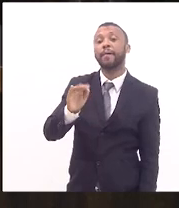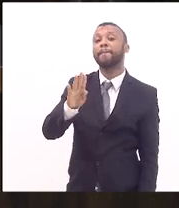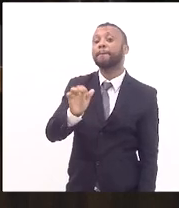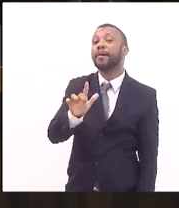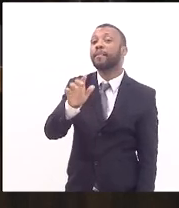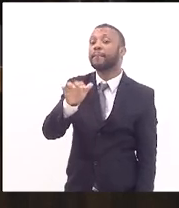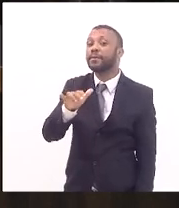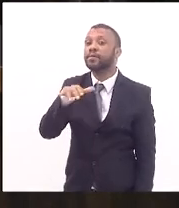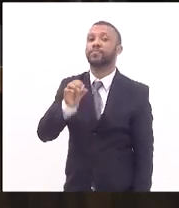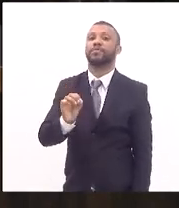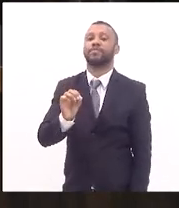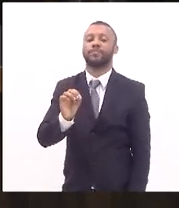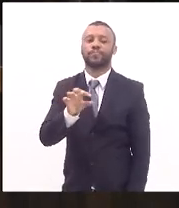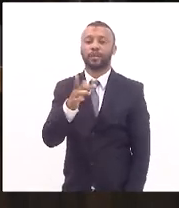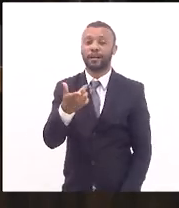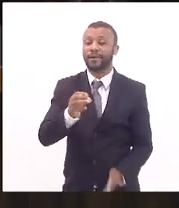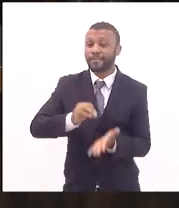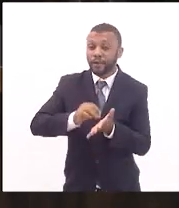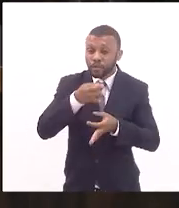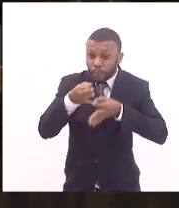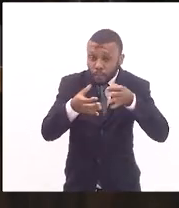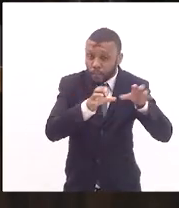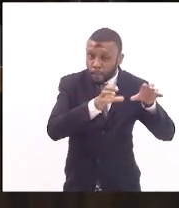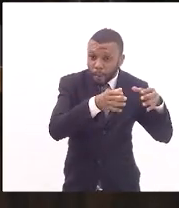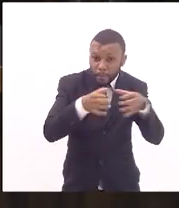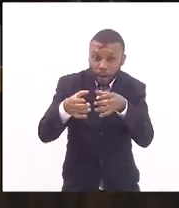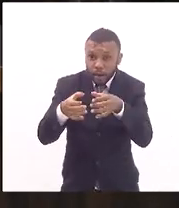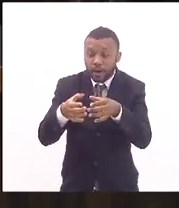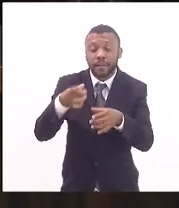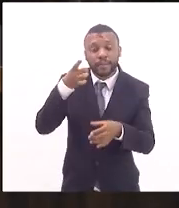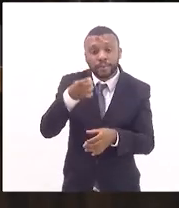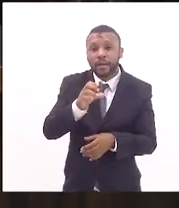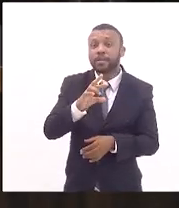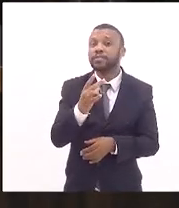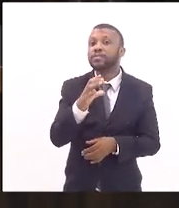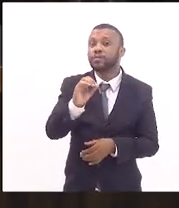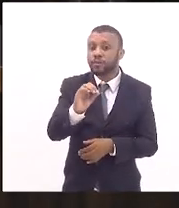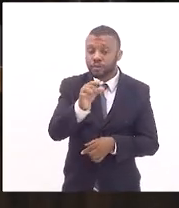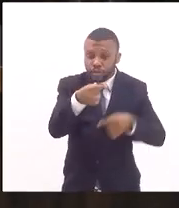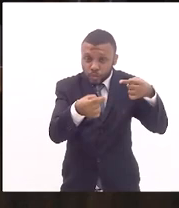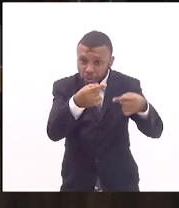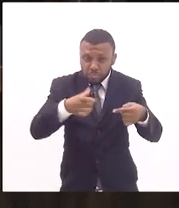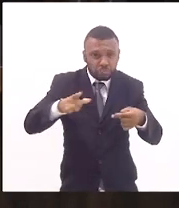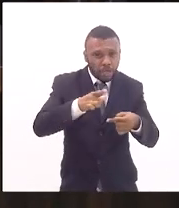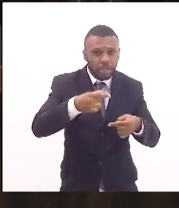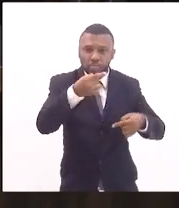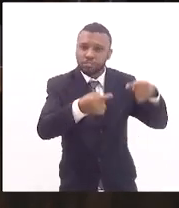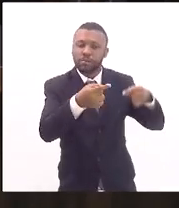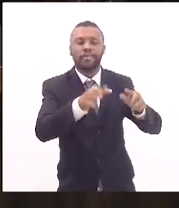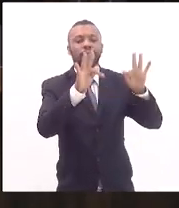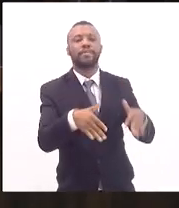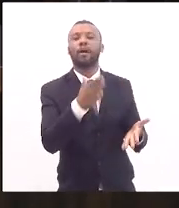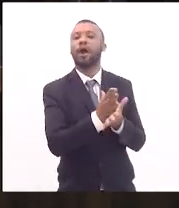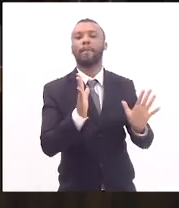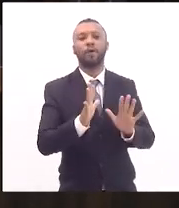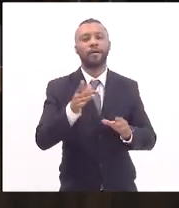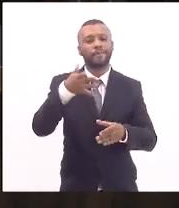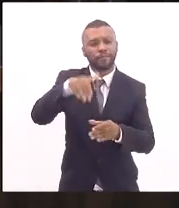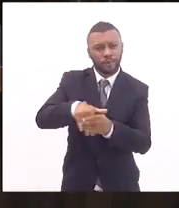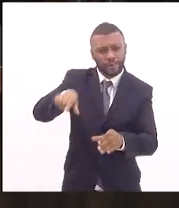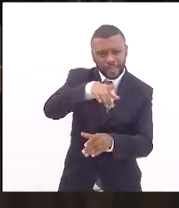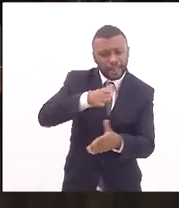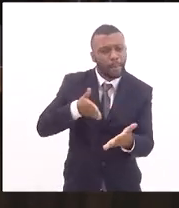o parecer da comissão de normas internas e proposições externas favorável Deputado Chico Machado indisposição não haverá que aquele discutir-se-á da discussão e votação